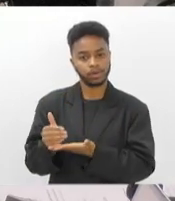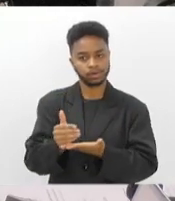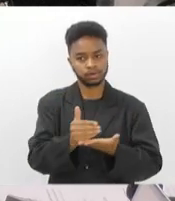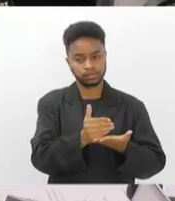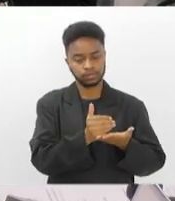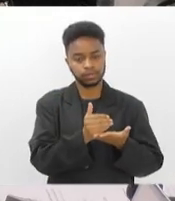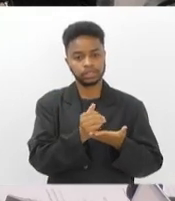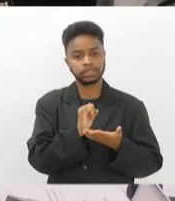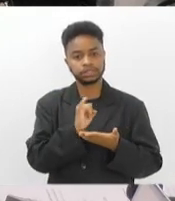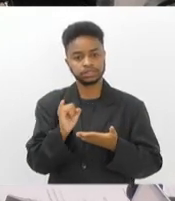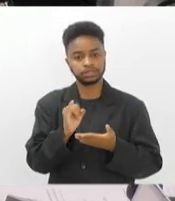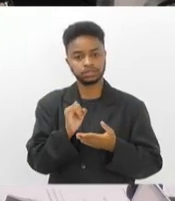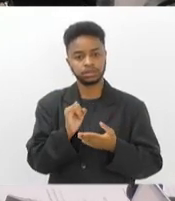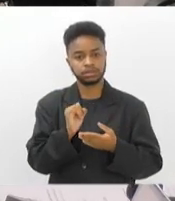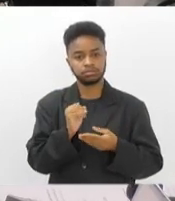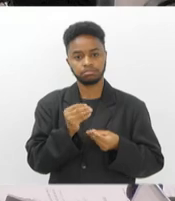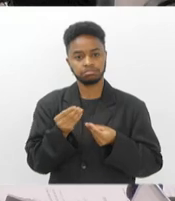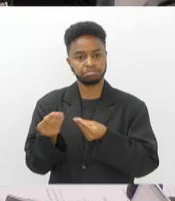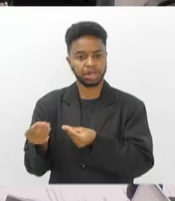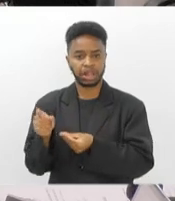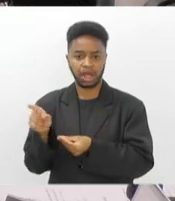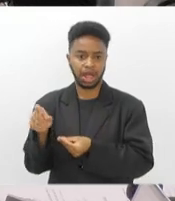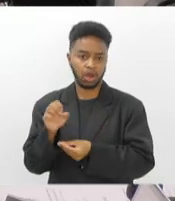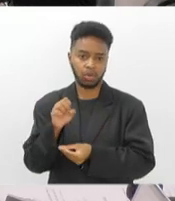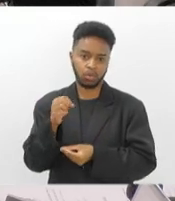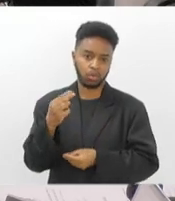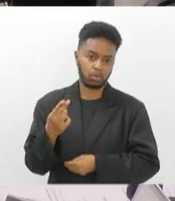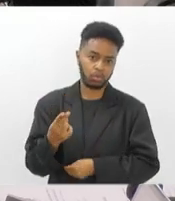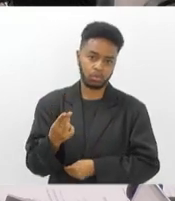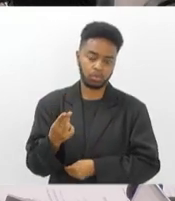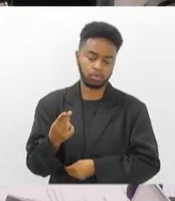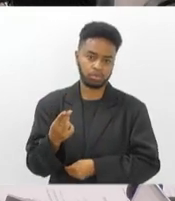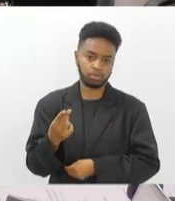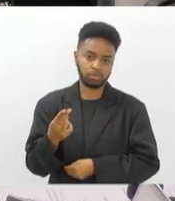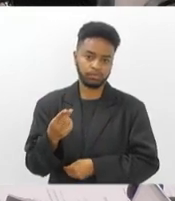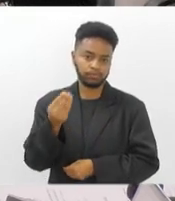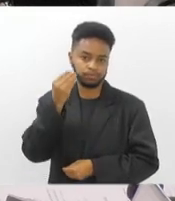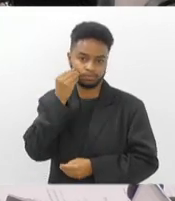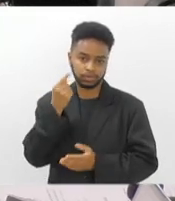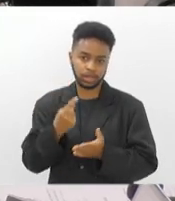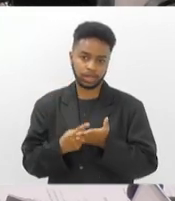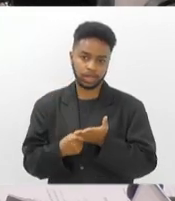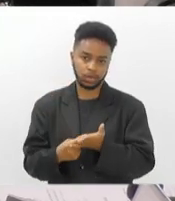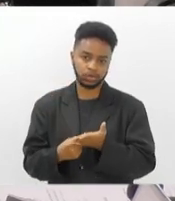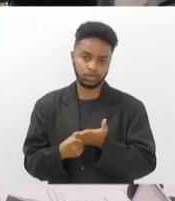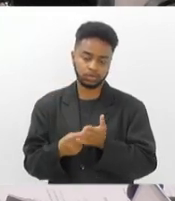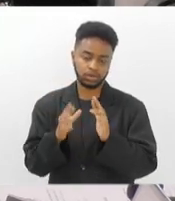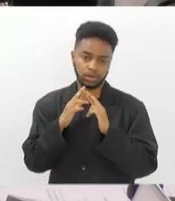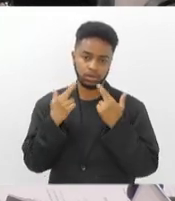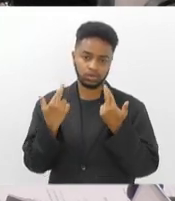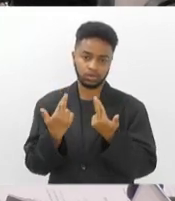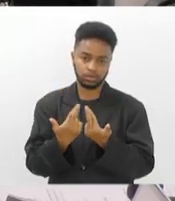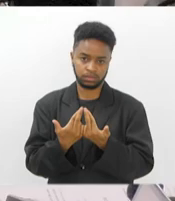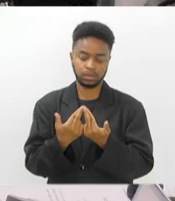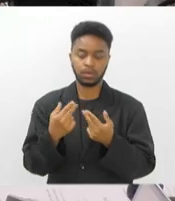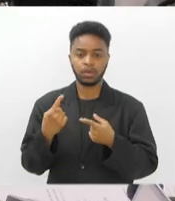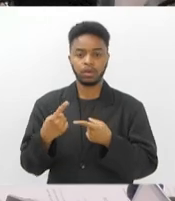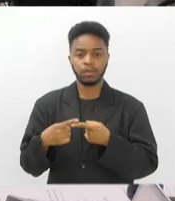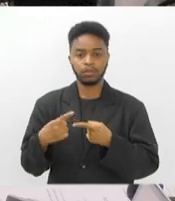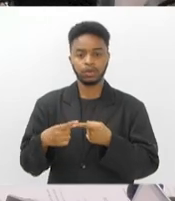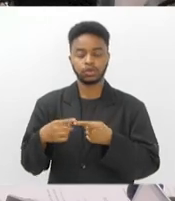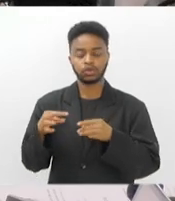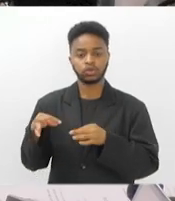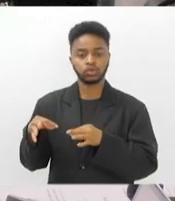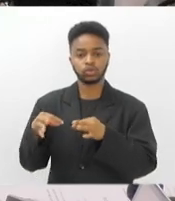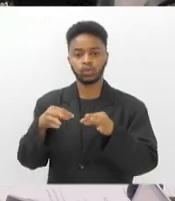ingressos lá ou até mesmo marcar uma reunião pontual porque todos eles